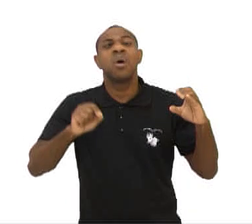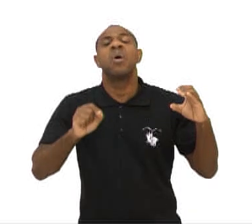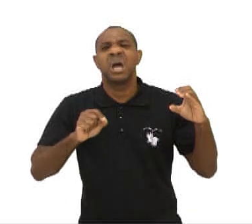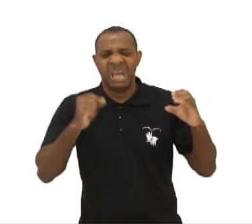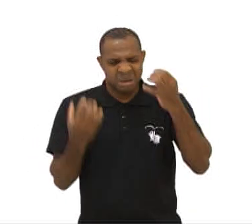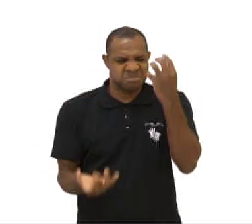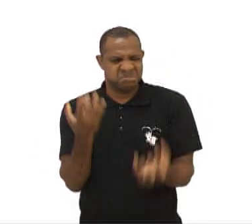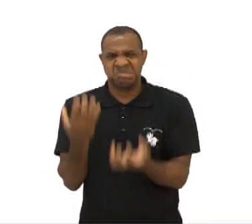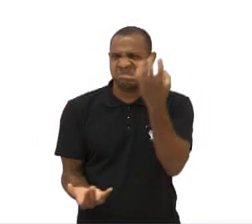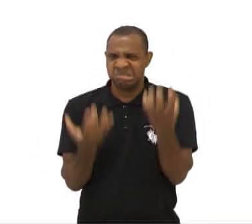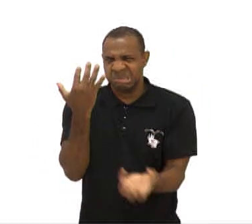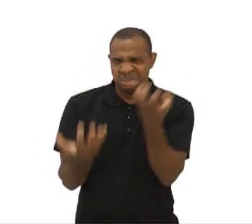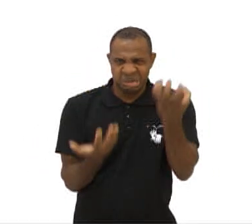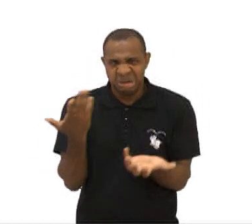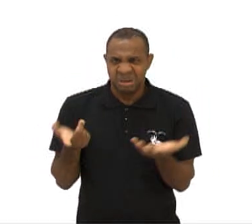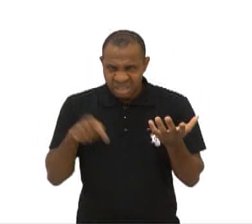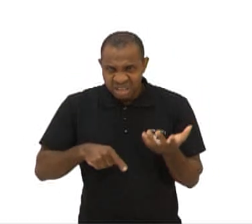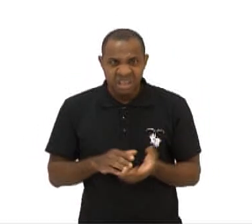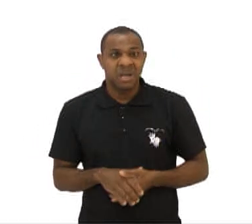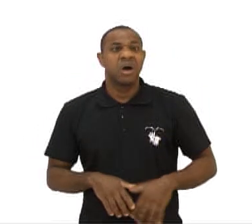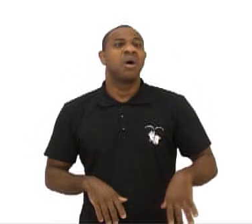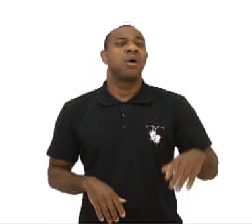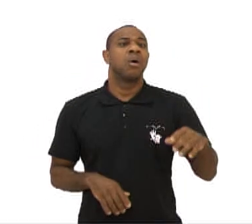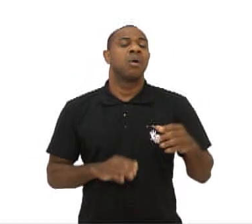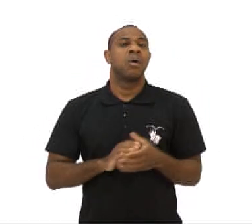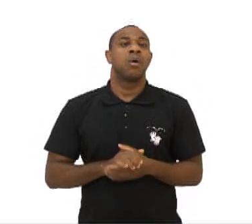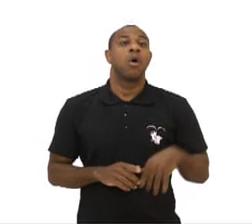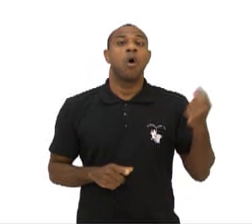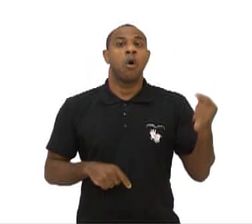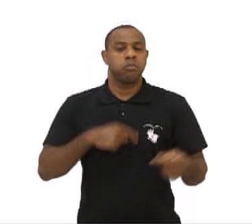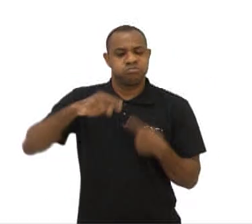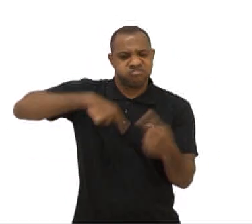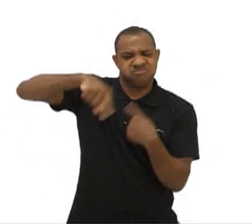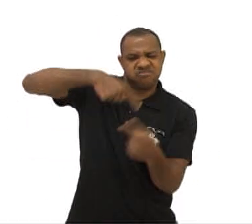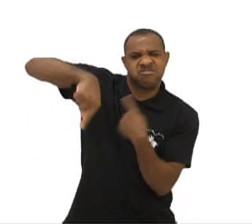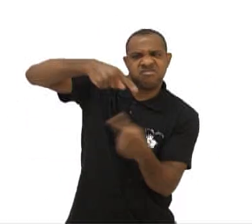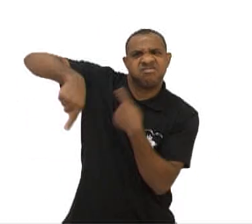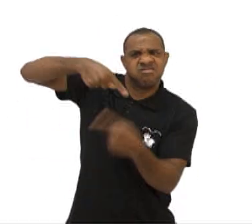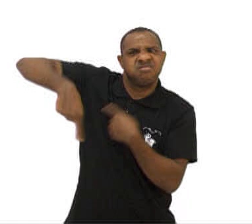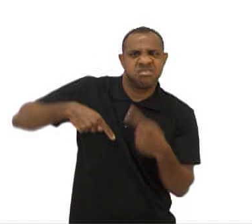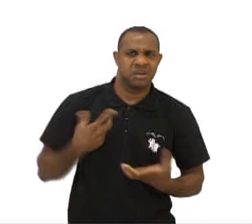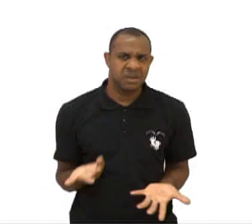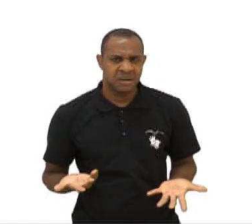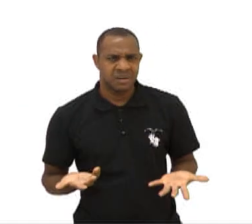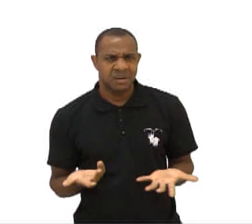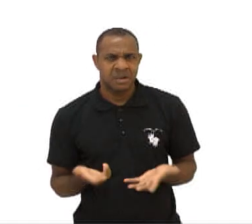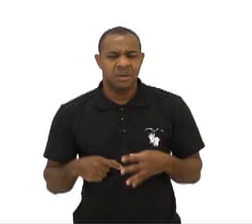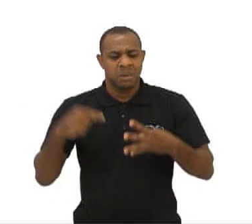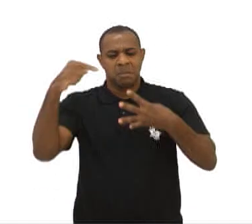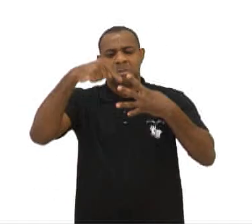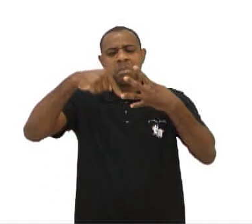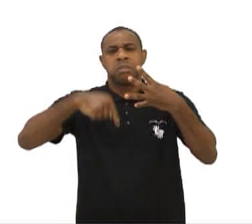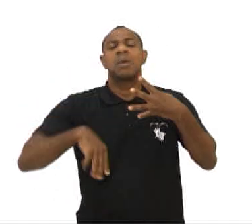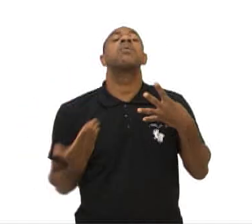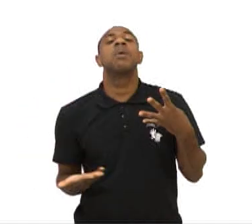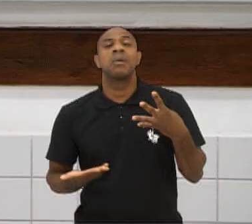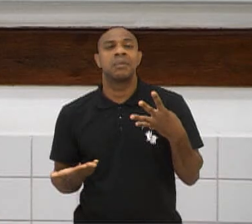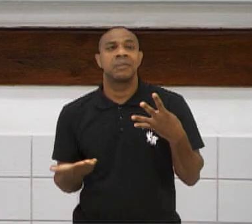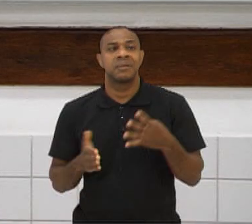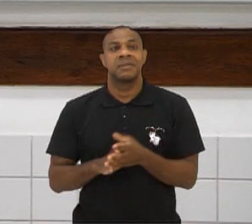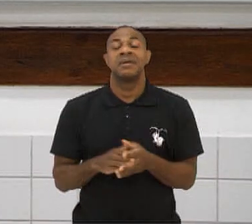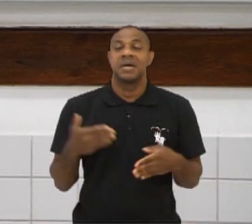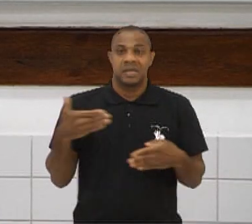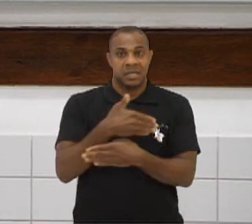às queimadas na Califórnia ou os tornados no Caribe? Tá difícil? Não tá, né? Então, eu vou deixar o